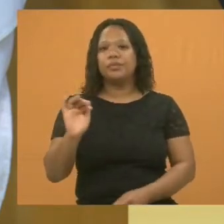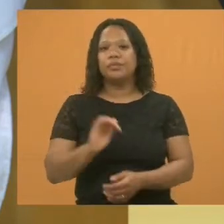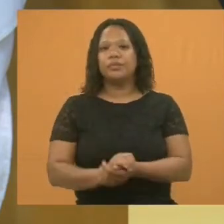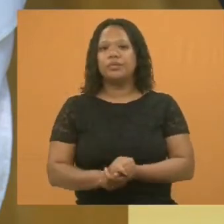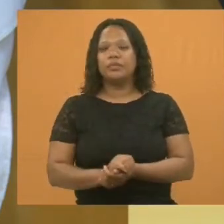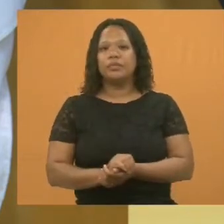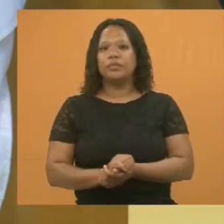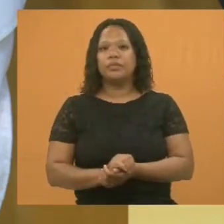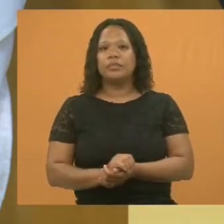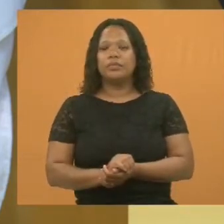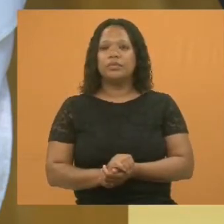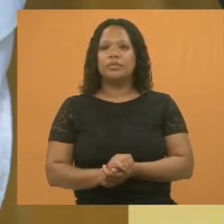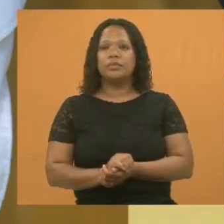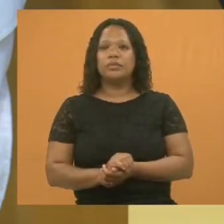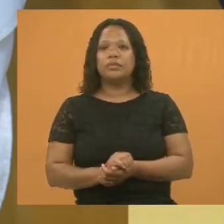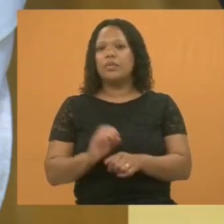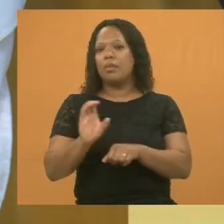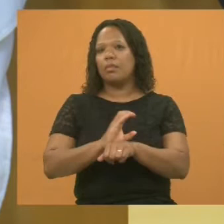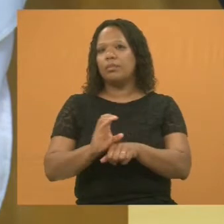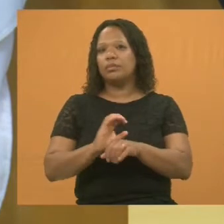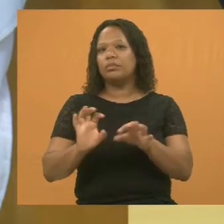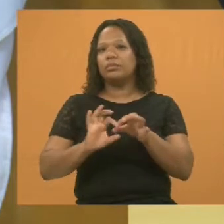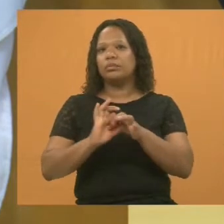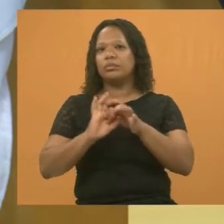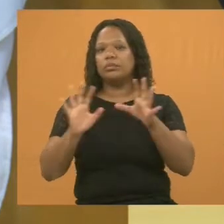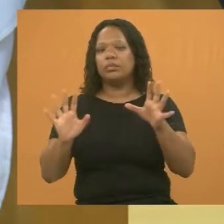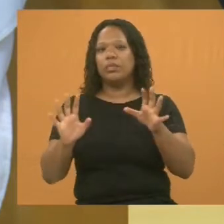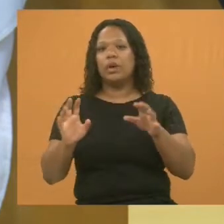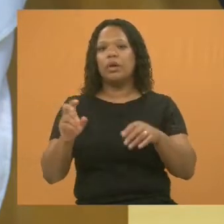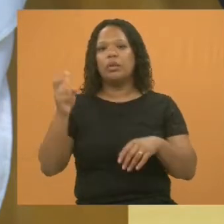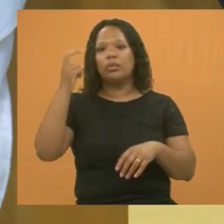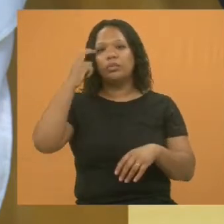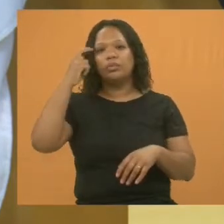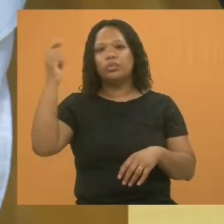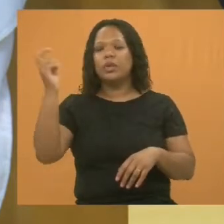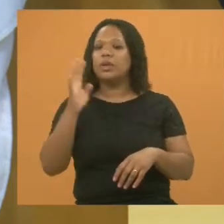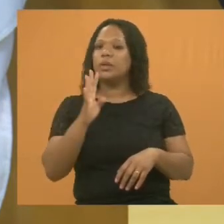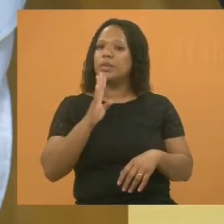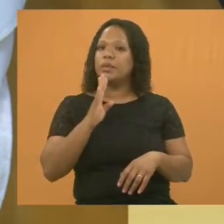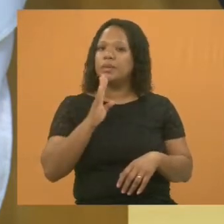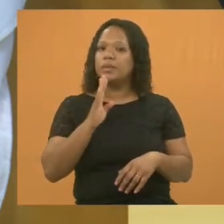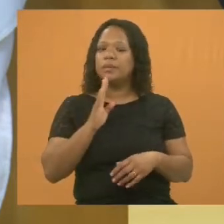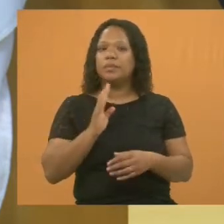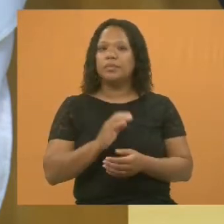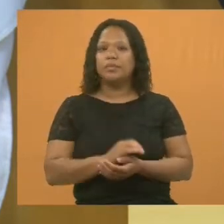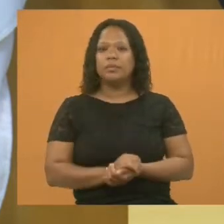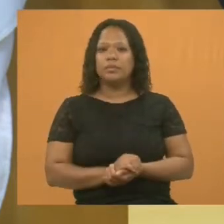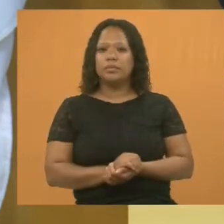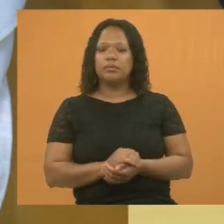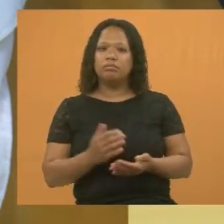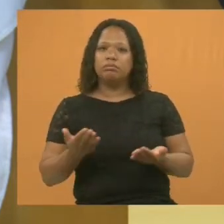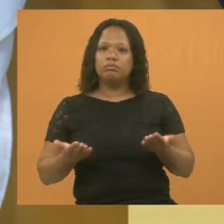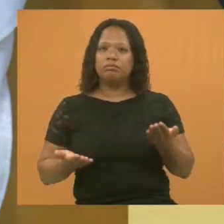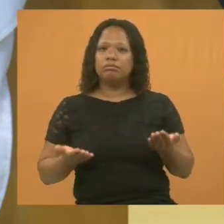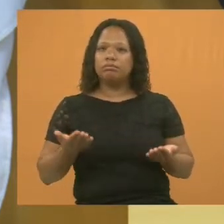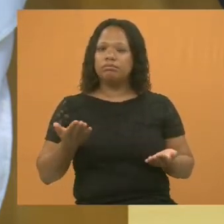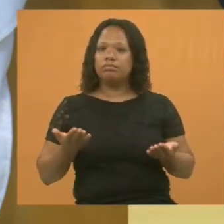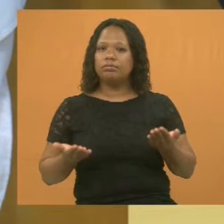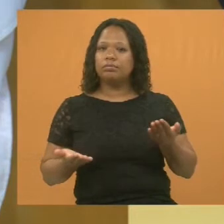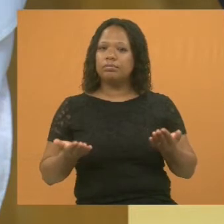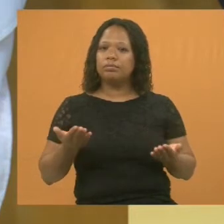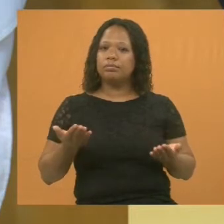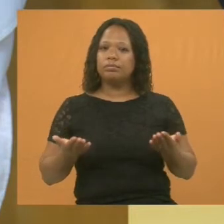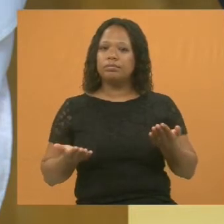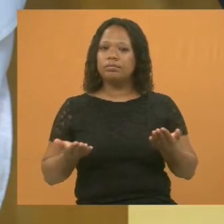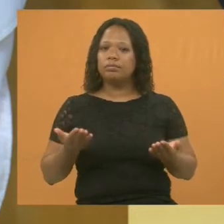educação informal, familiar, cultura e conhecimento, são aspectos que vão se equilibrando